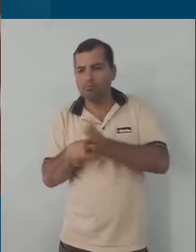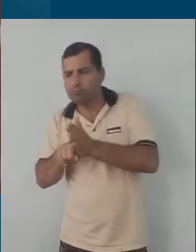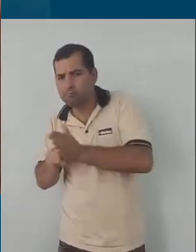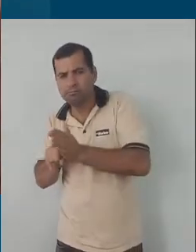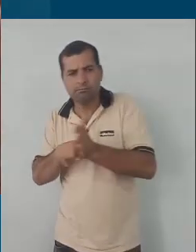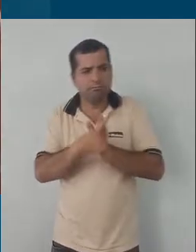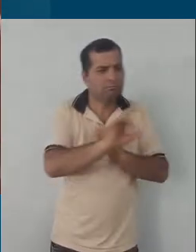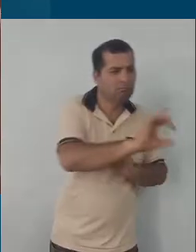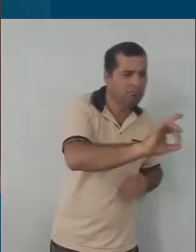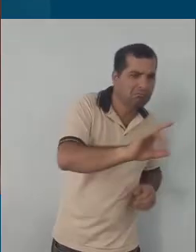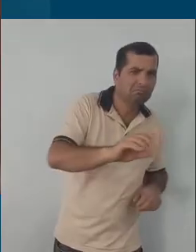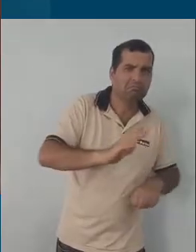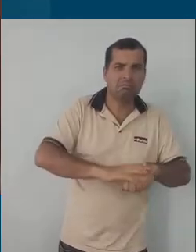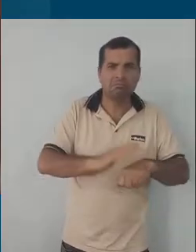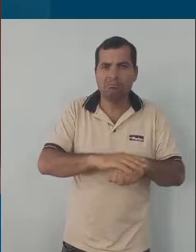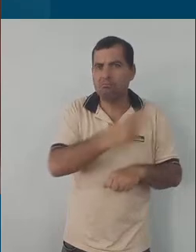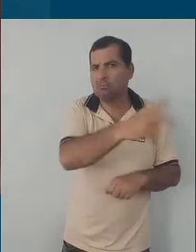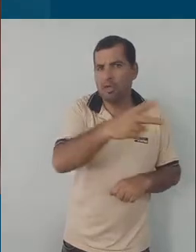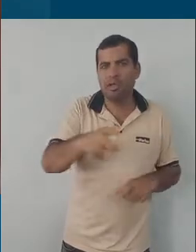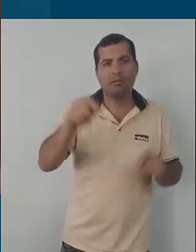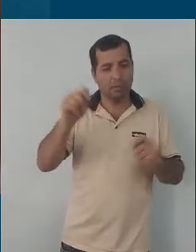autônoma, esse trabalho muda, né?